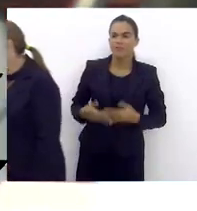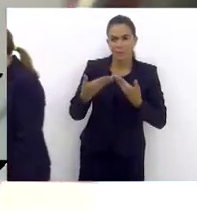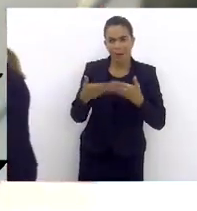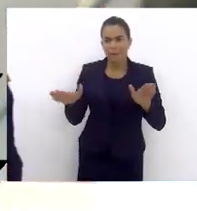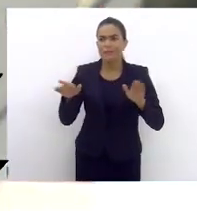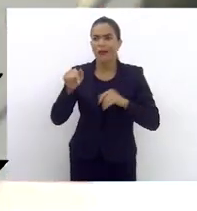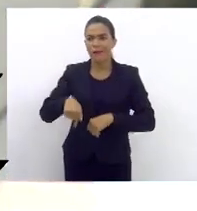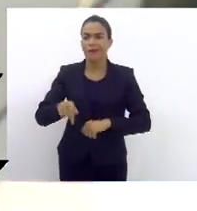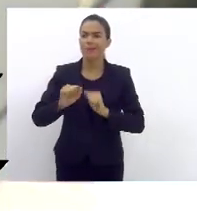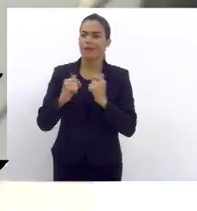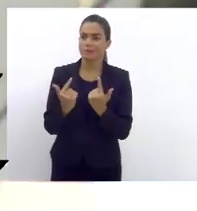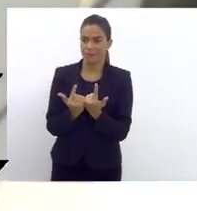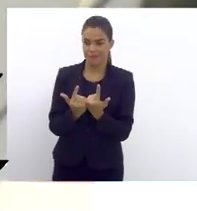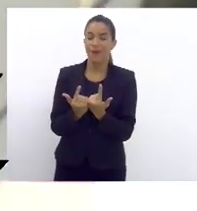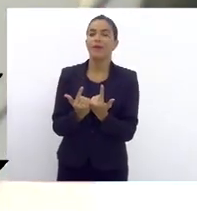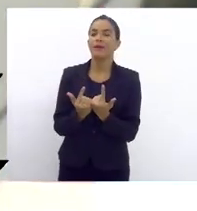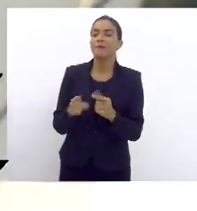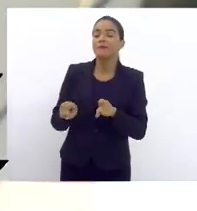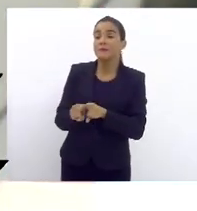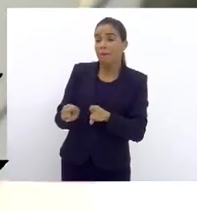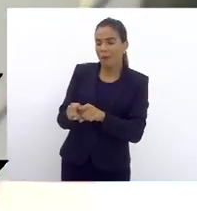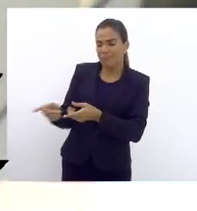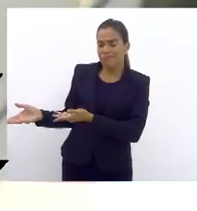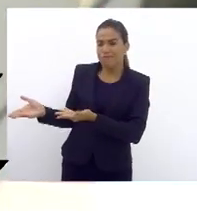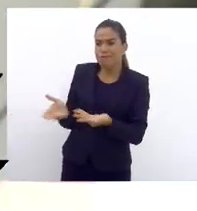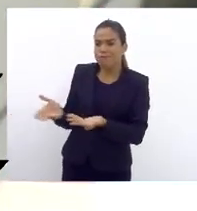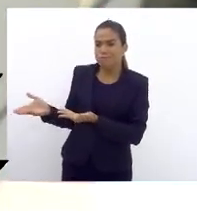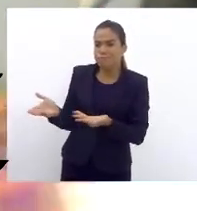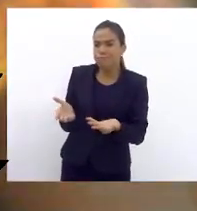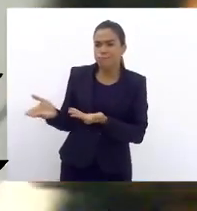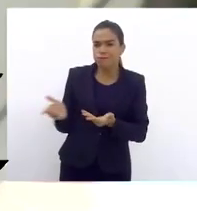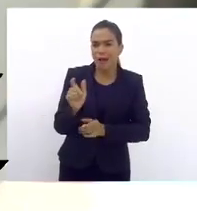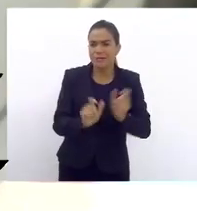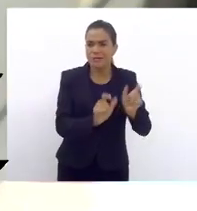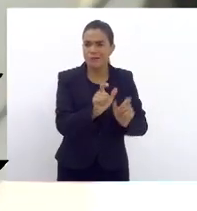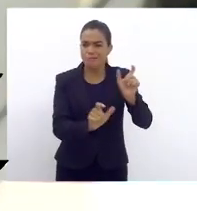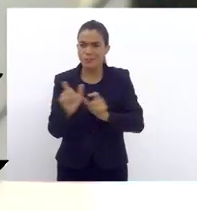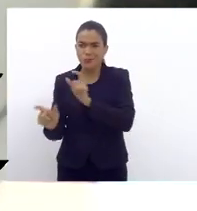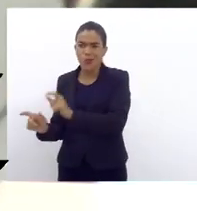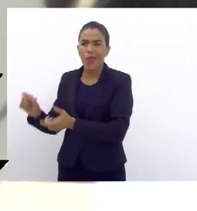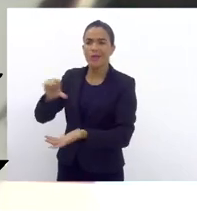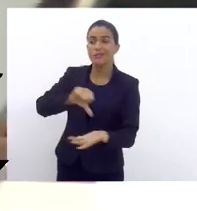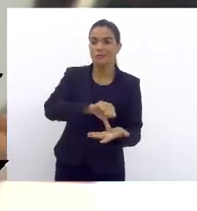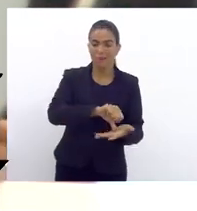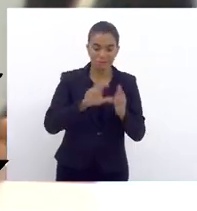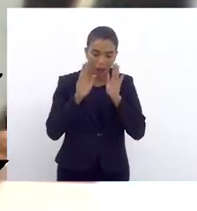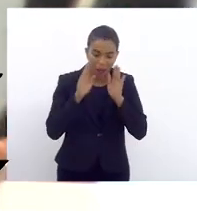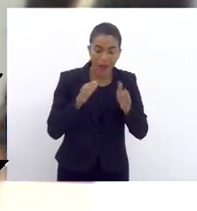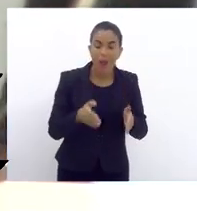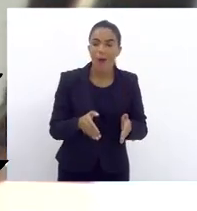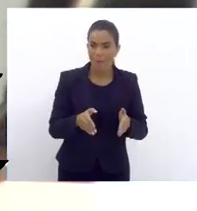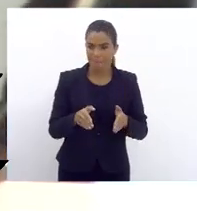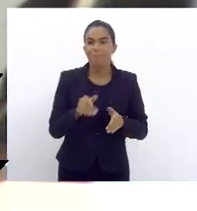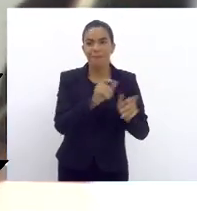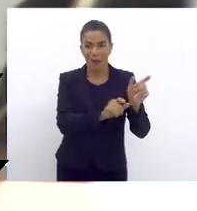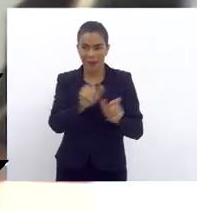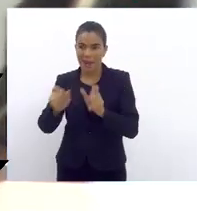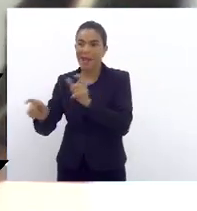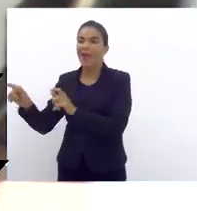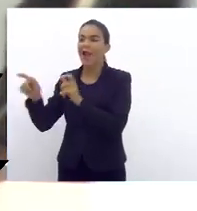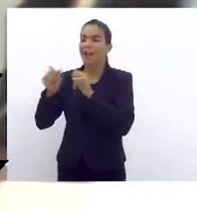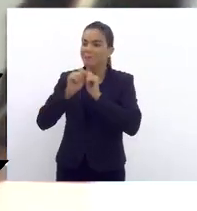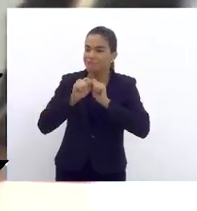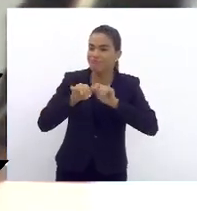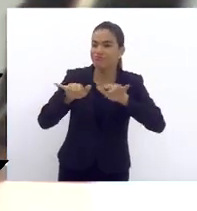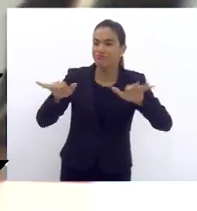na Assembleia Legislativa trazendo esses elementos que são centrais hoje para aqueles e aquelas que professam